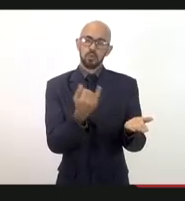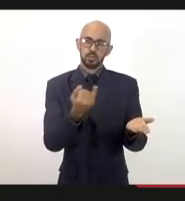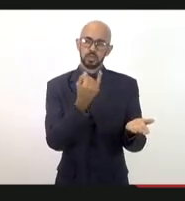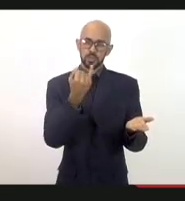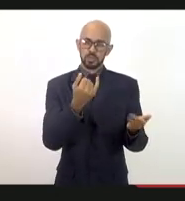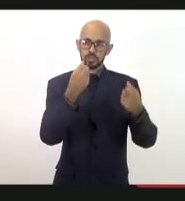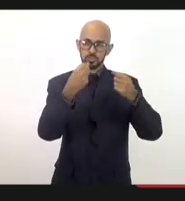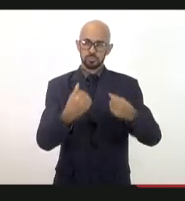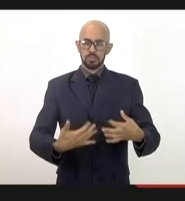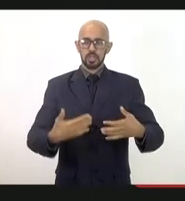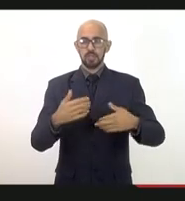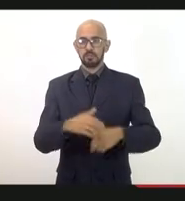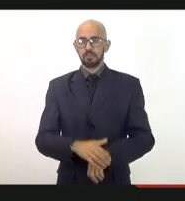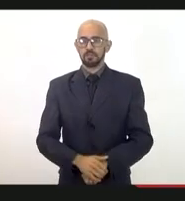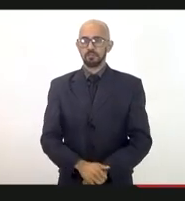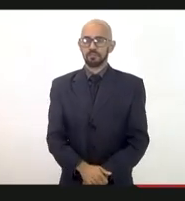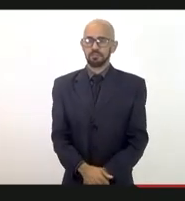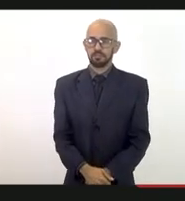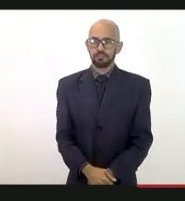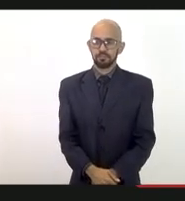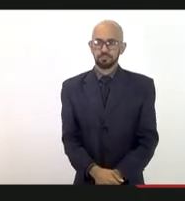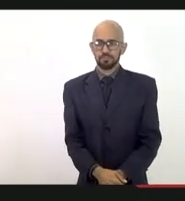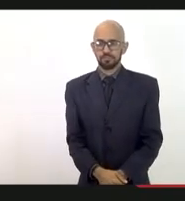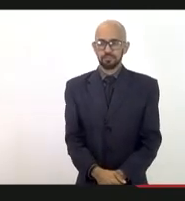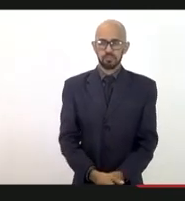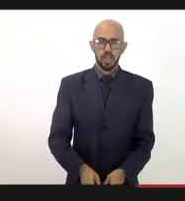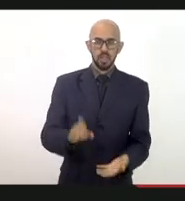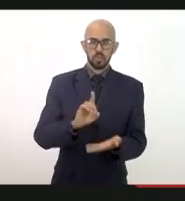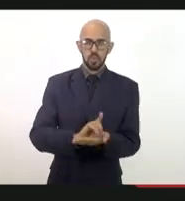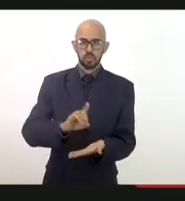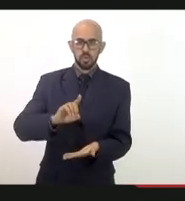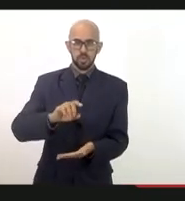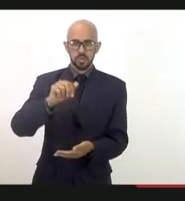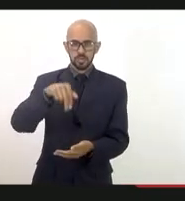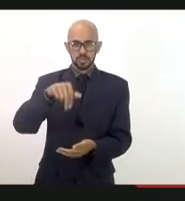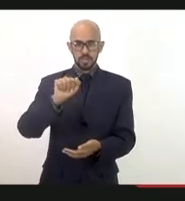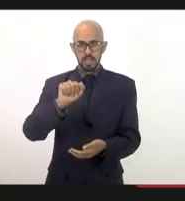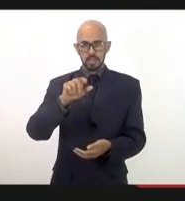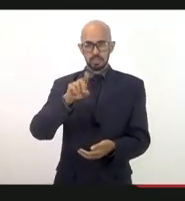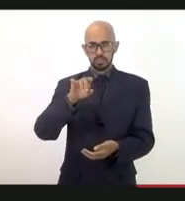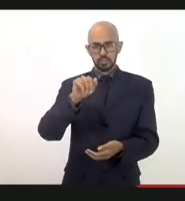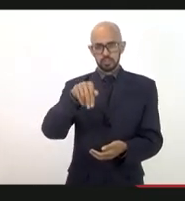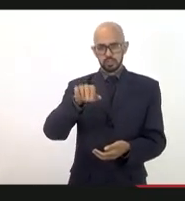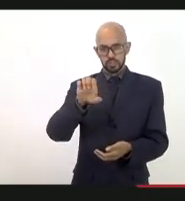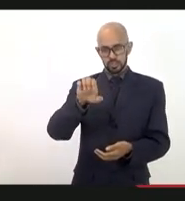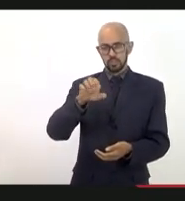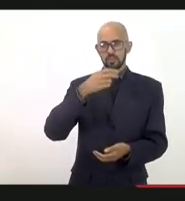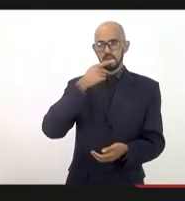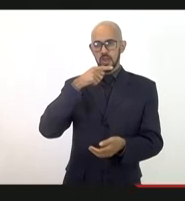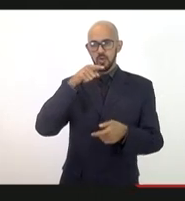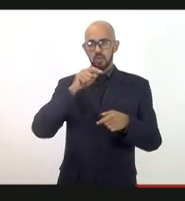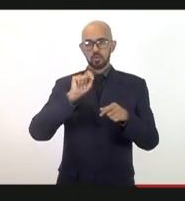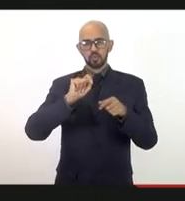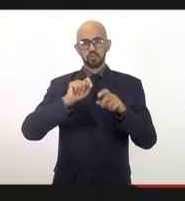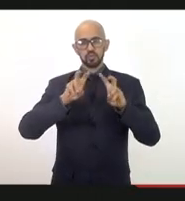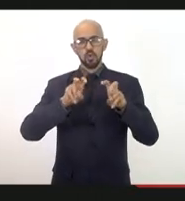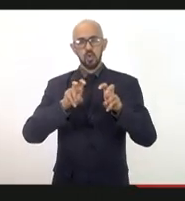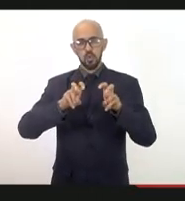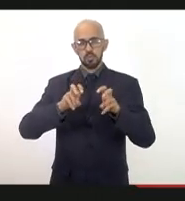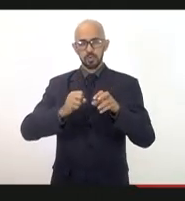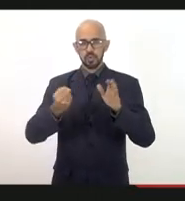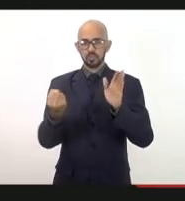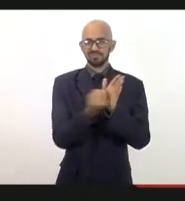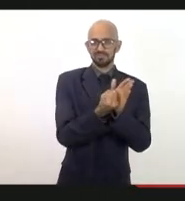coisa. A doutora Nadine, da OAB, falou em relação à subnotificação. De fato,